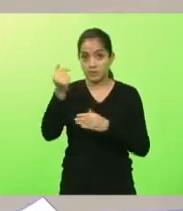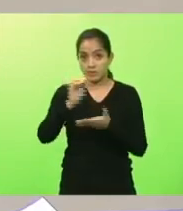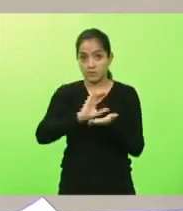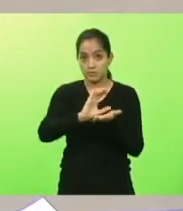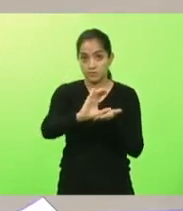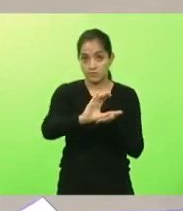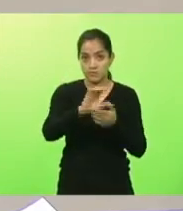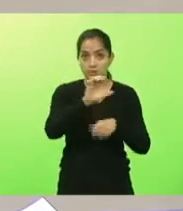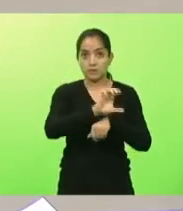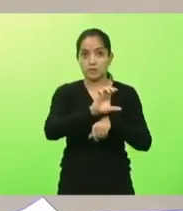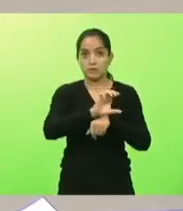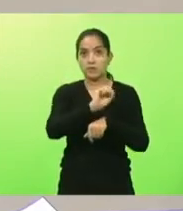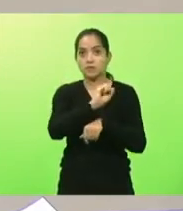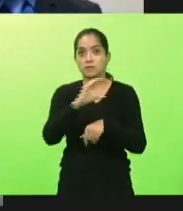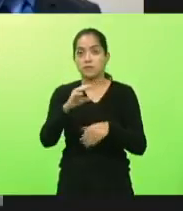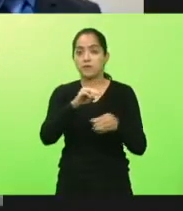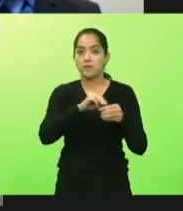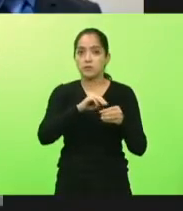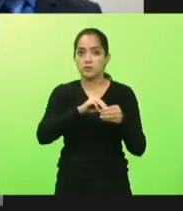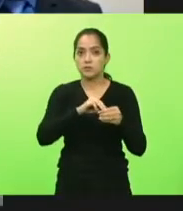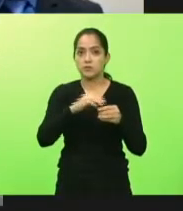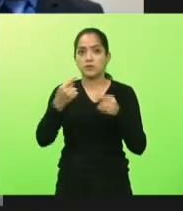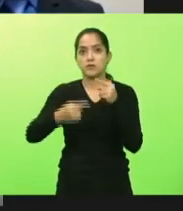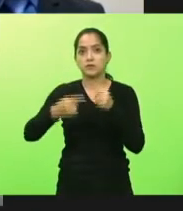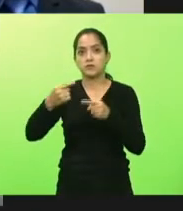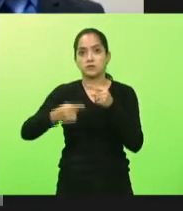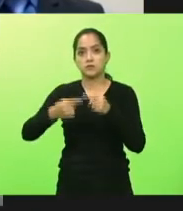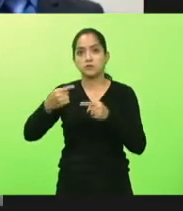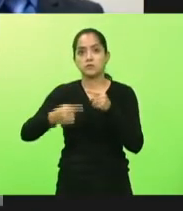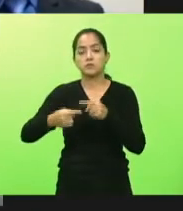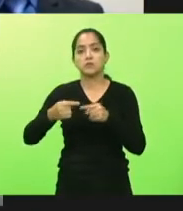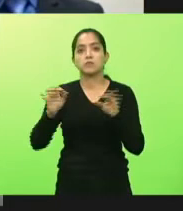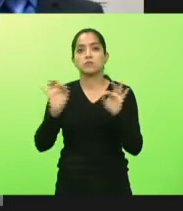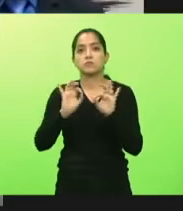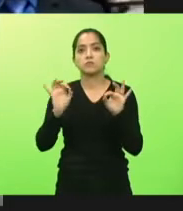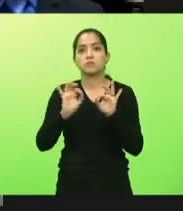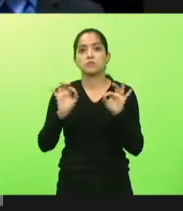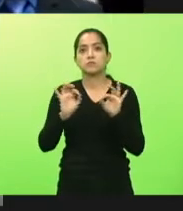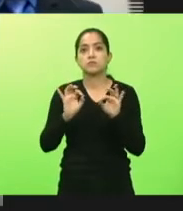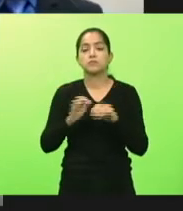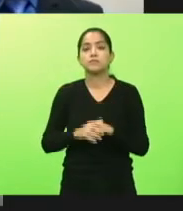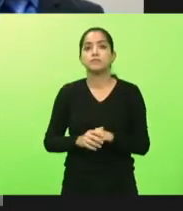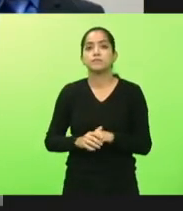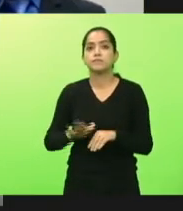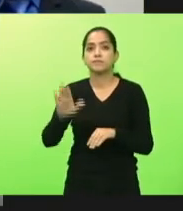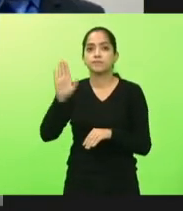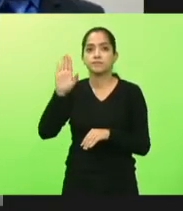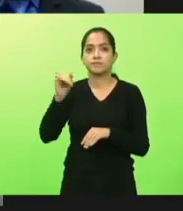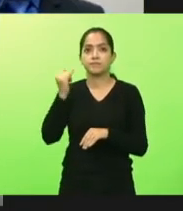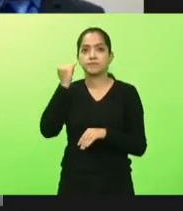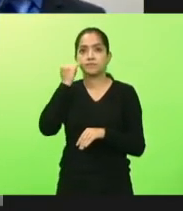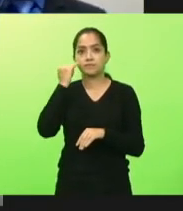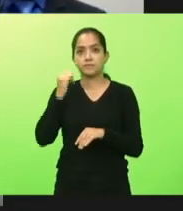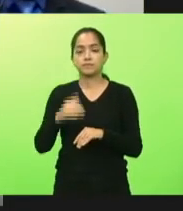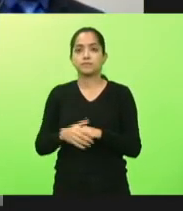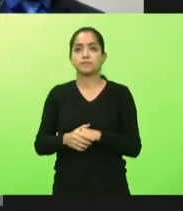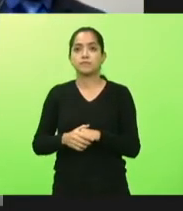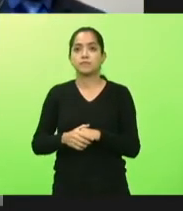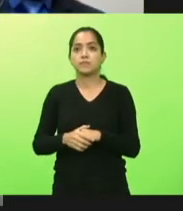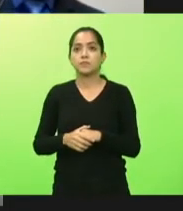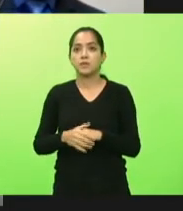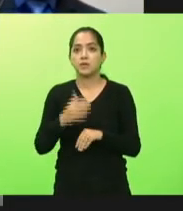ao Estado de Santa Catarina e municípios. Em discussão. Não havendo. Com a palavra, o deputado Jessé Lopes. Presidente, eu gostaria de pedir